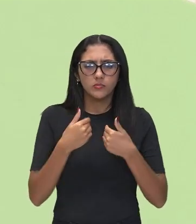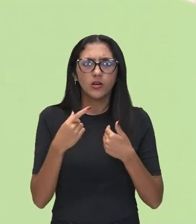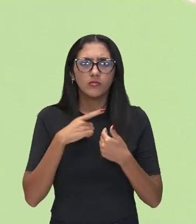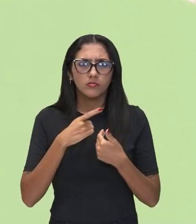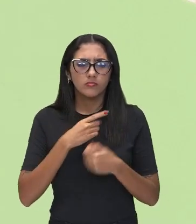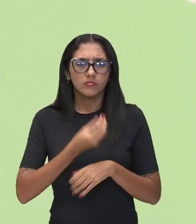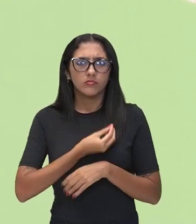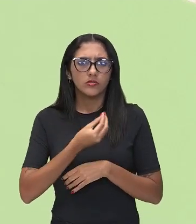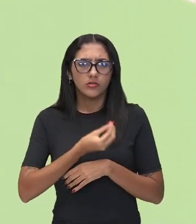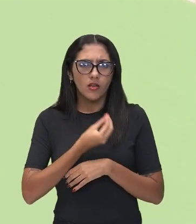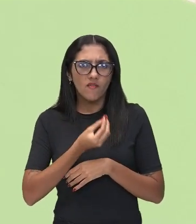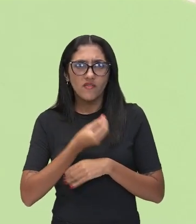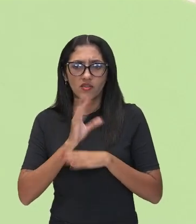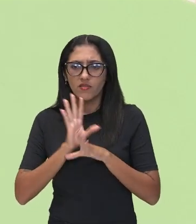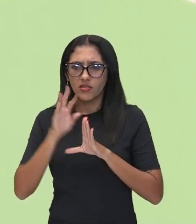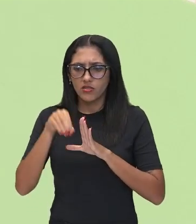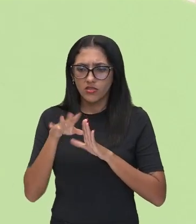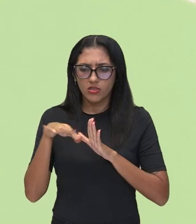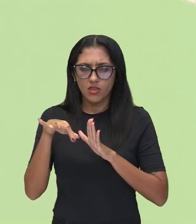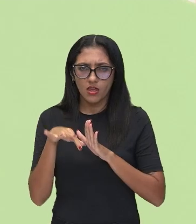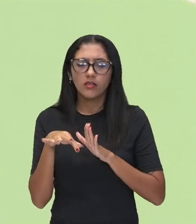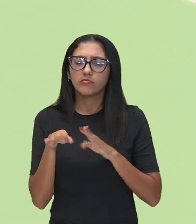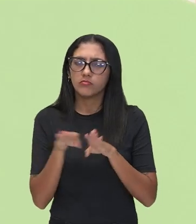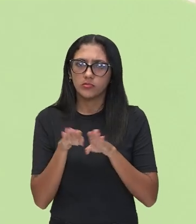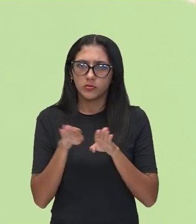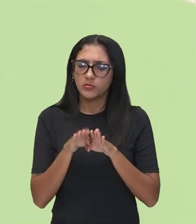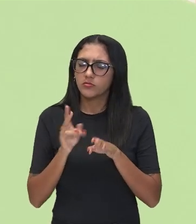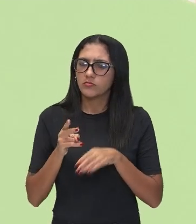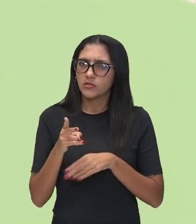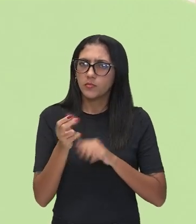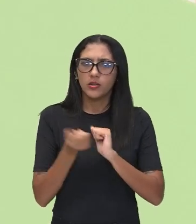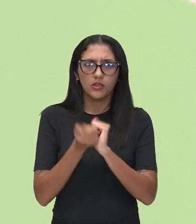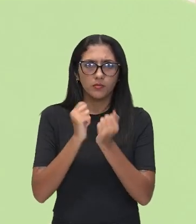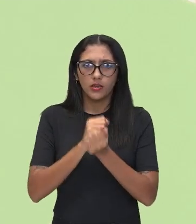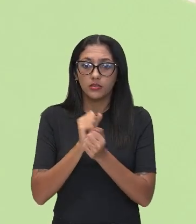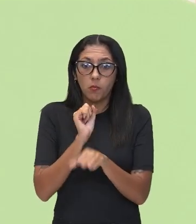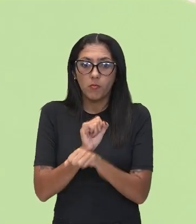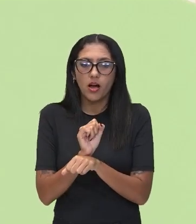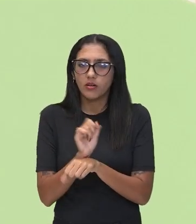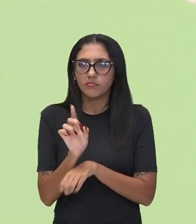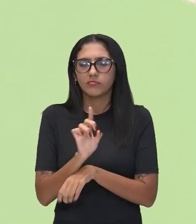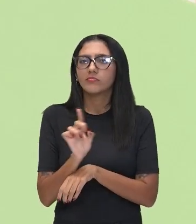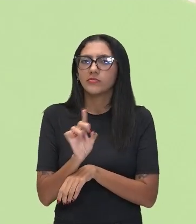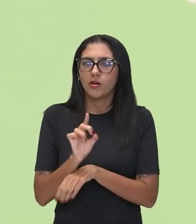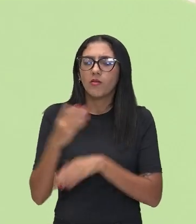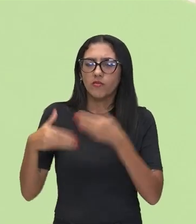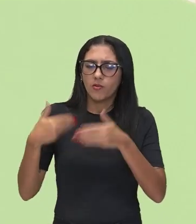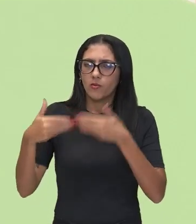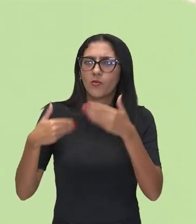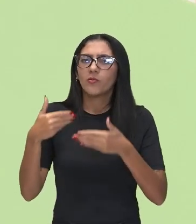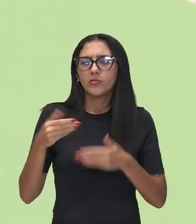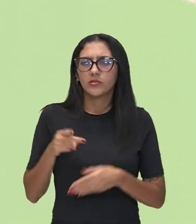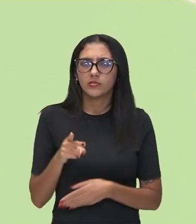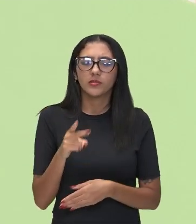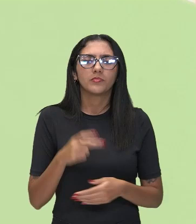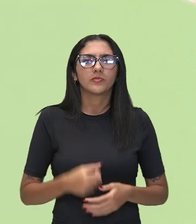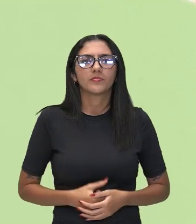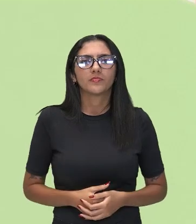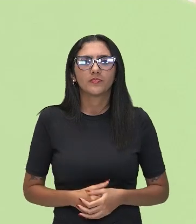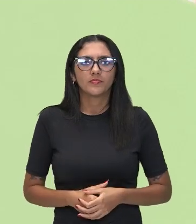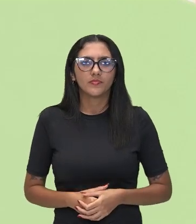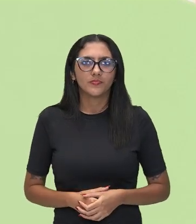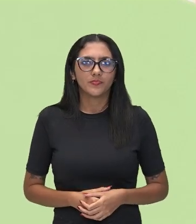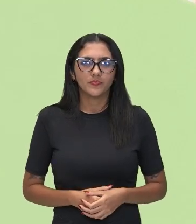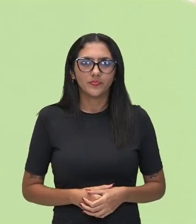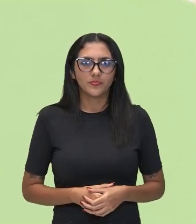planeta Terra, ainda sofrem desses processos de adaptação e também de evolução. Mas vamos nos aprofundar